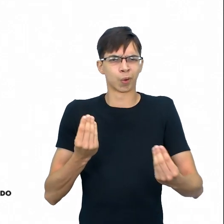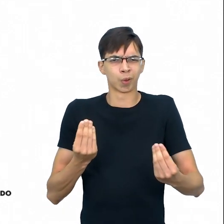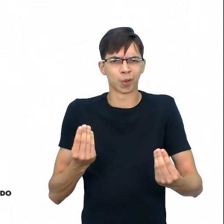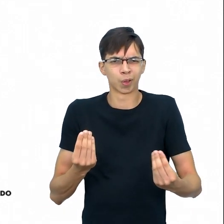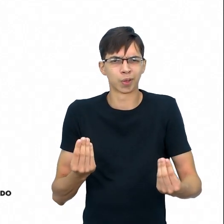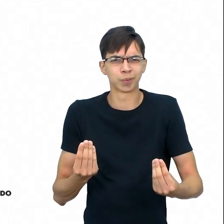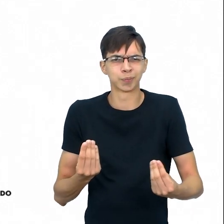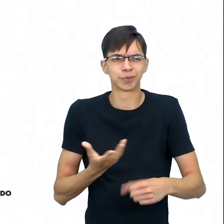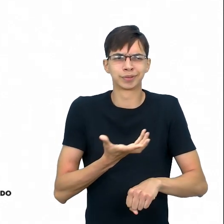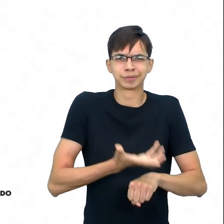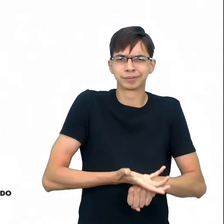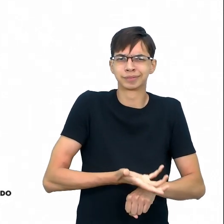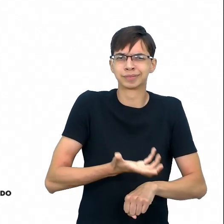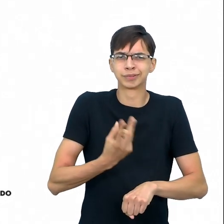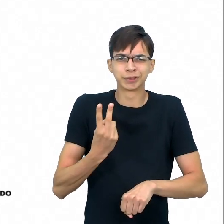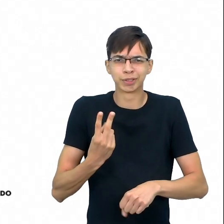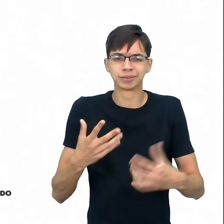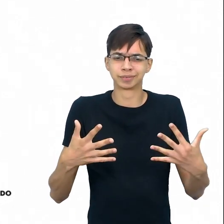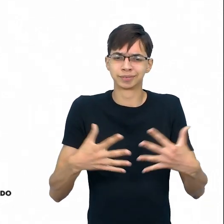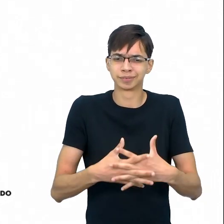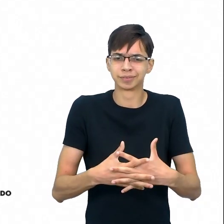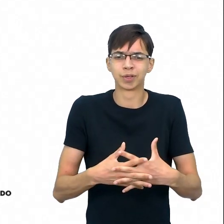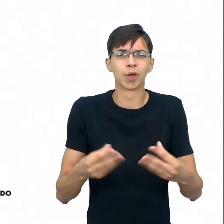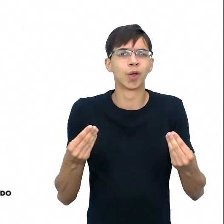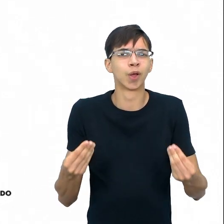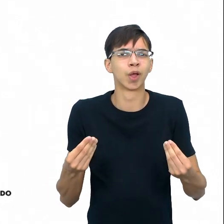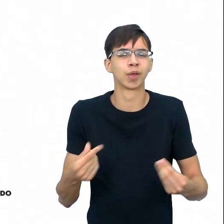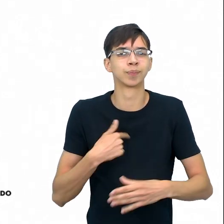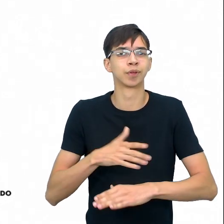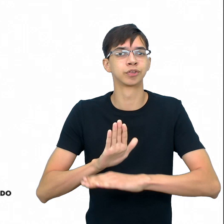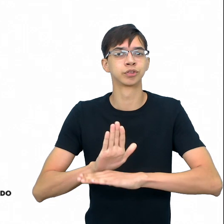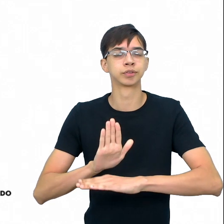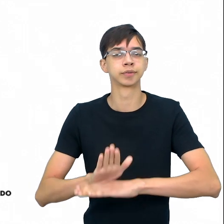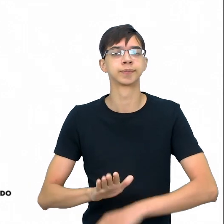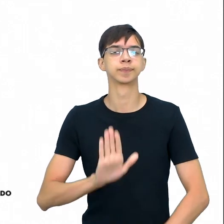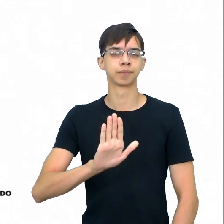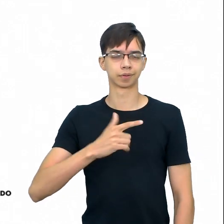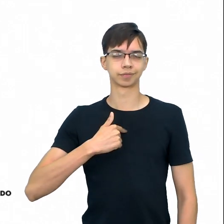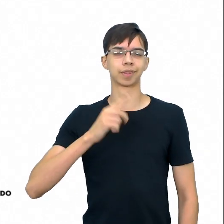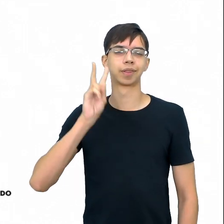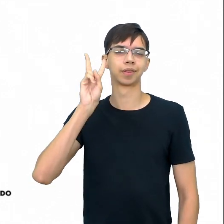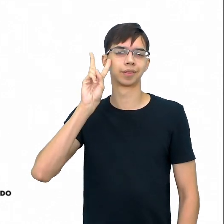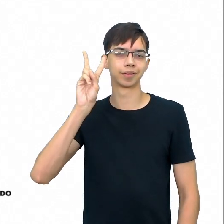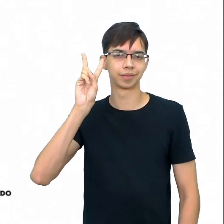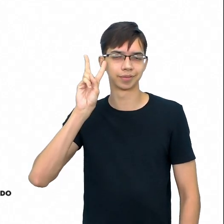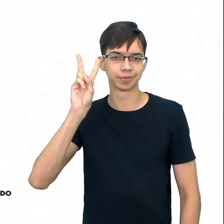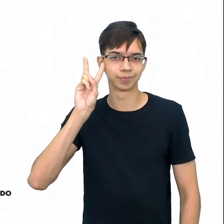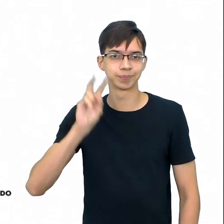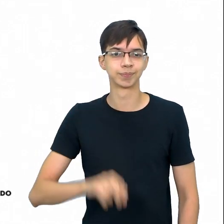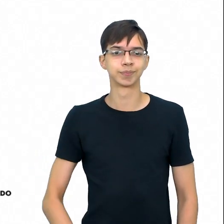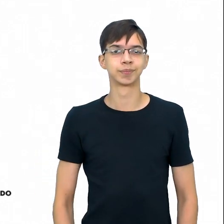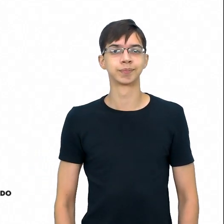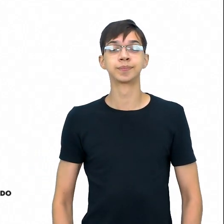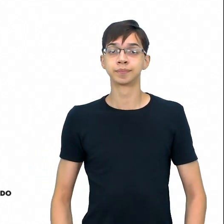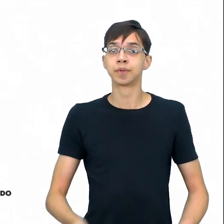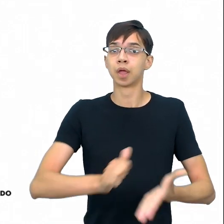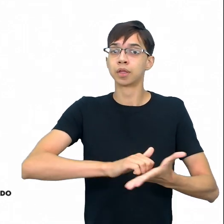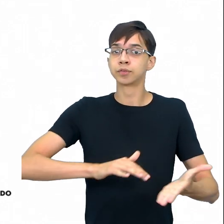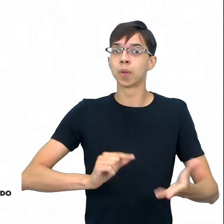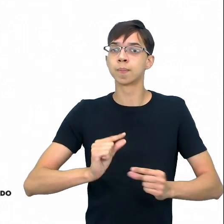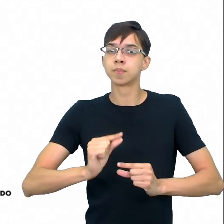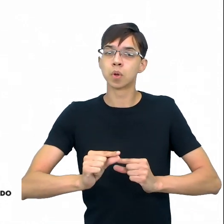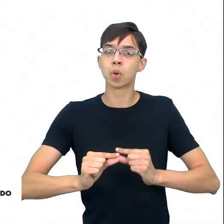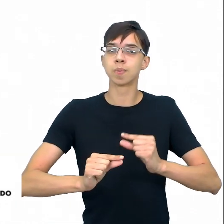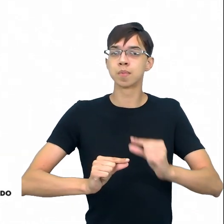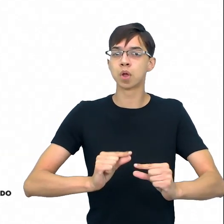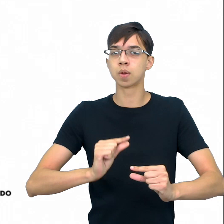posso tentar colaborar. Mas aí eu lendo, né? A gente começa, vai trazendo as atividades aos poucos. A hora que ele trouxe